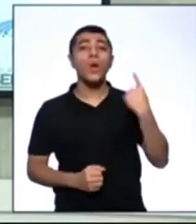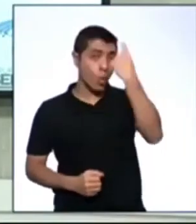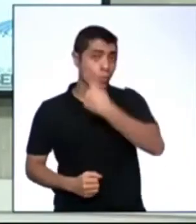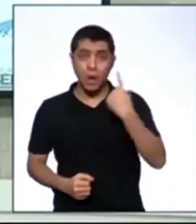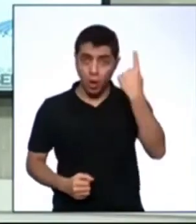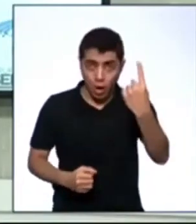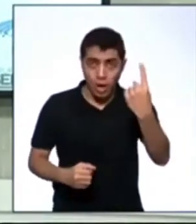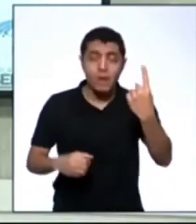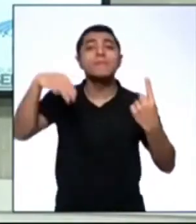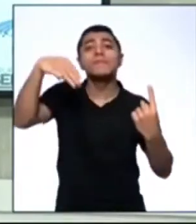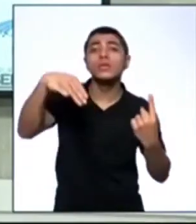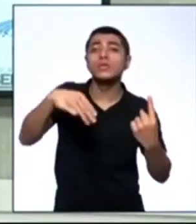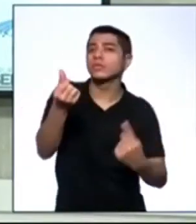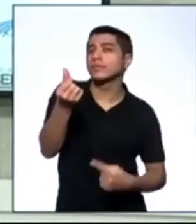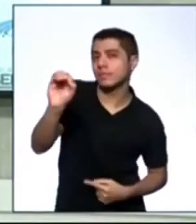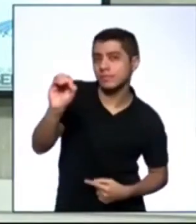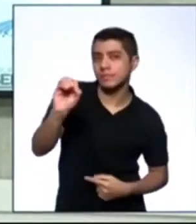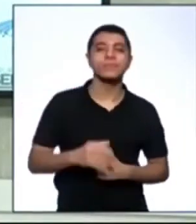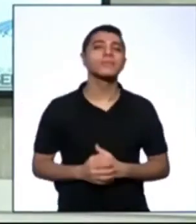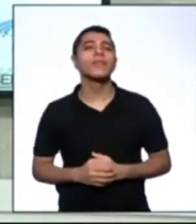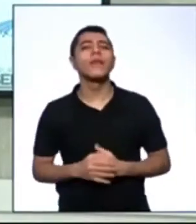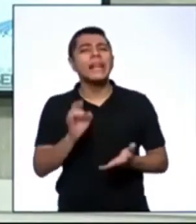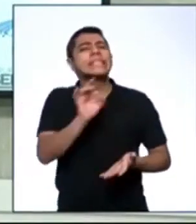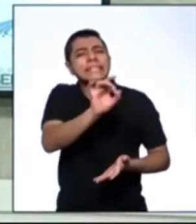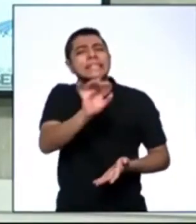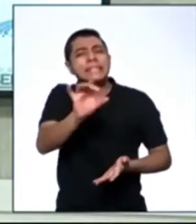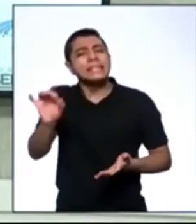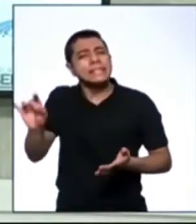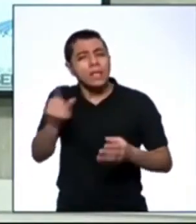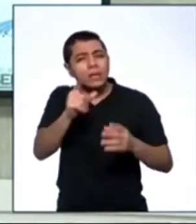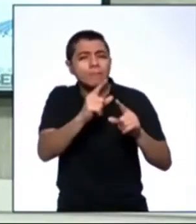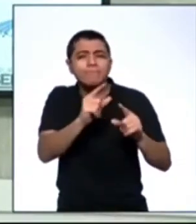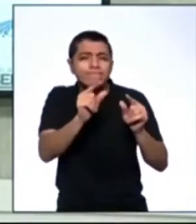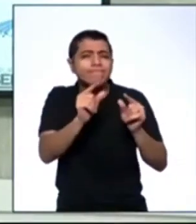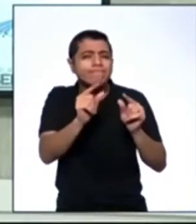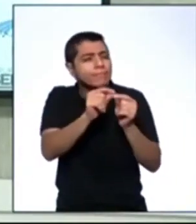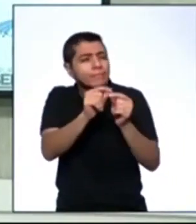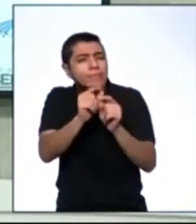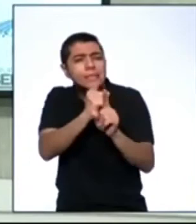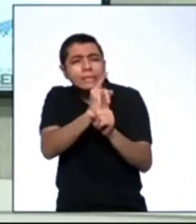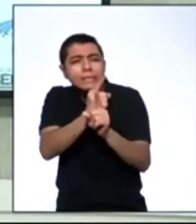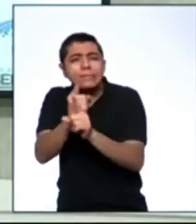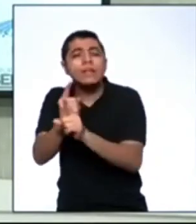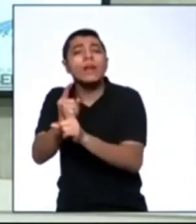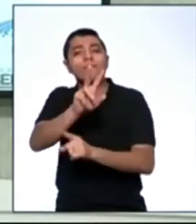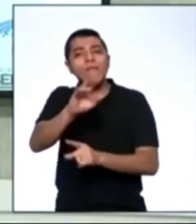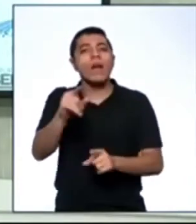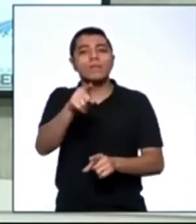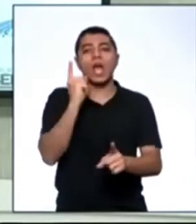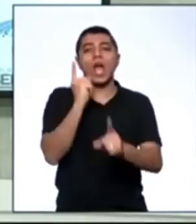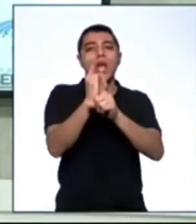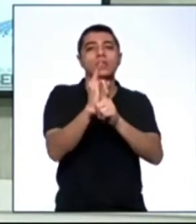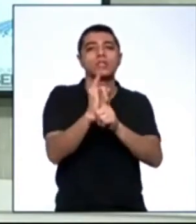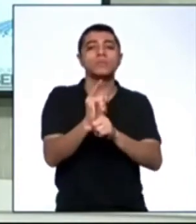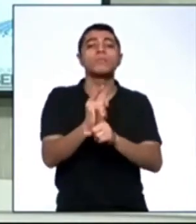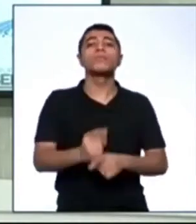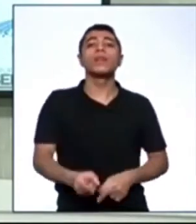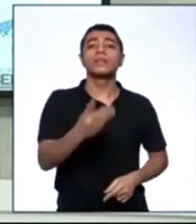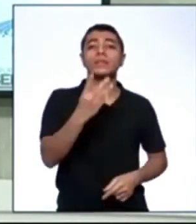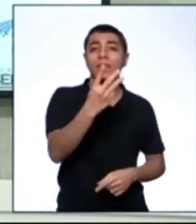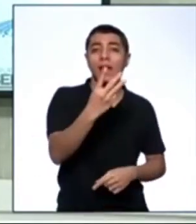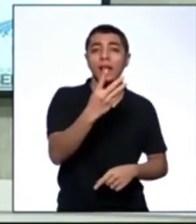segundos. Se você fizer todo esse produto, você vai chegar em algo próximo de 3 vezes 10 a 15 segundos. Perdão, 3 vezes